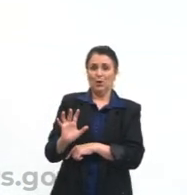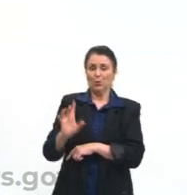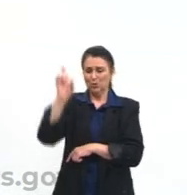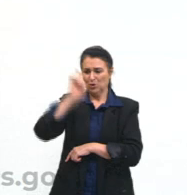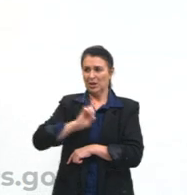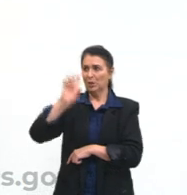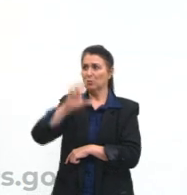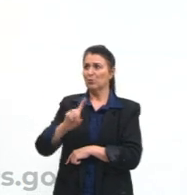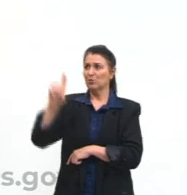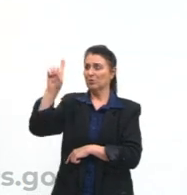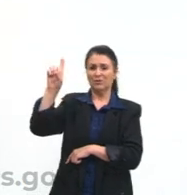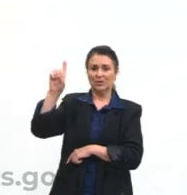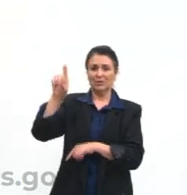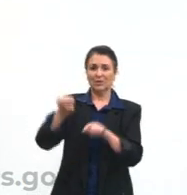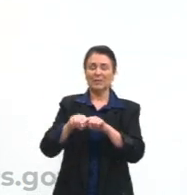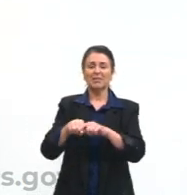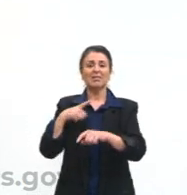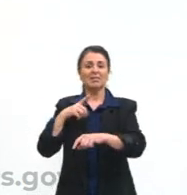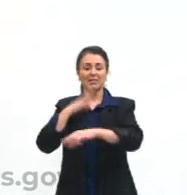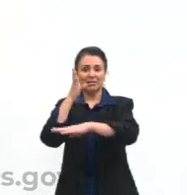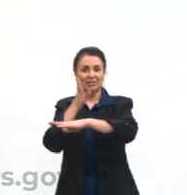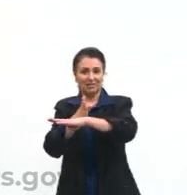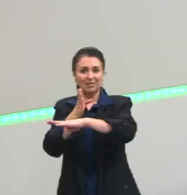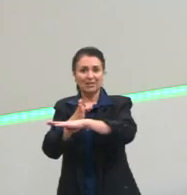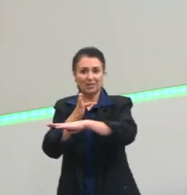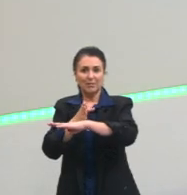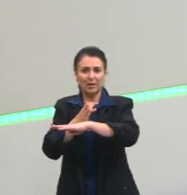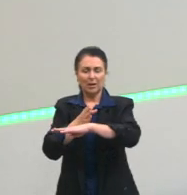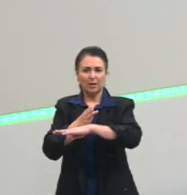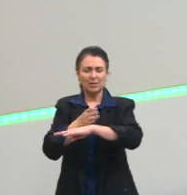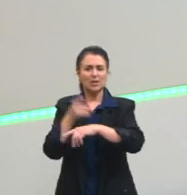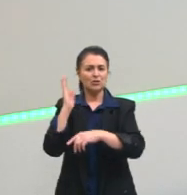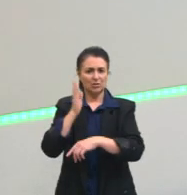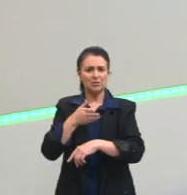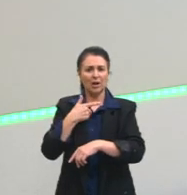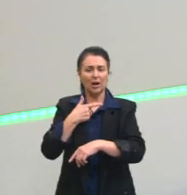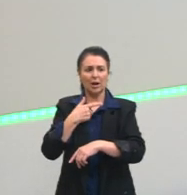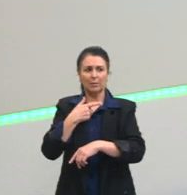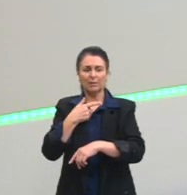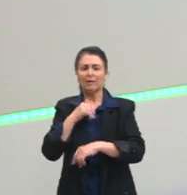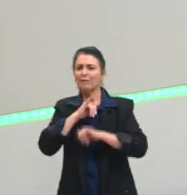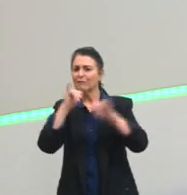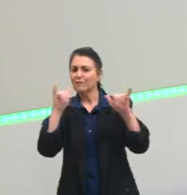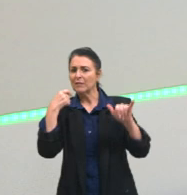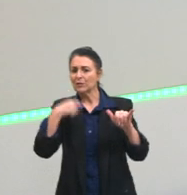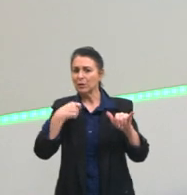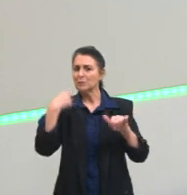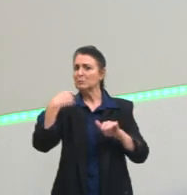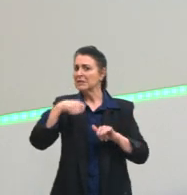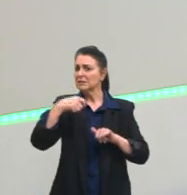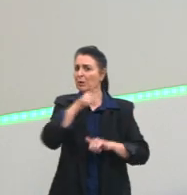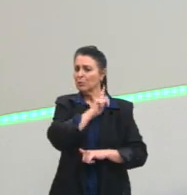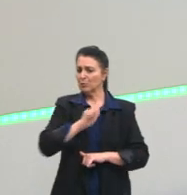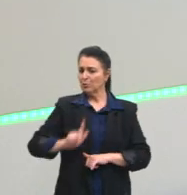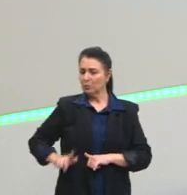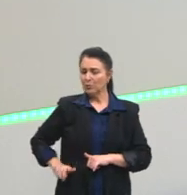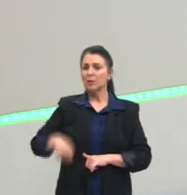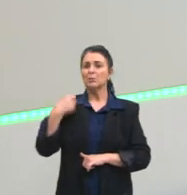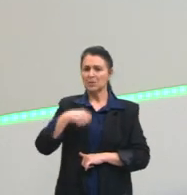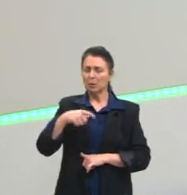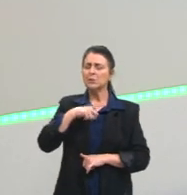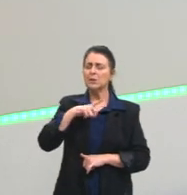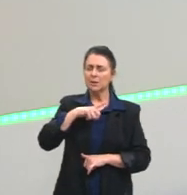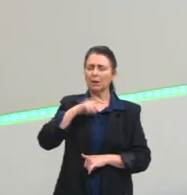social que nós nós damos o direito né Nós precisamos um governo nós precisamos que lá ocorriam temos um